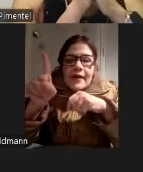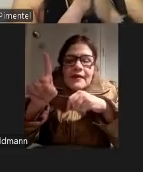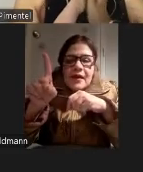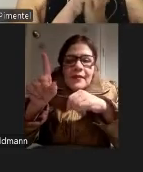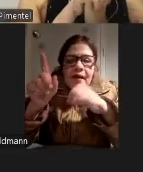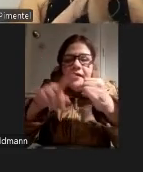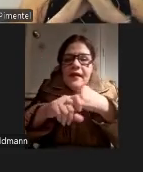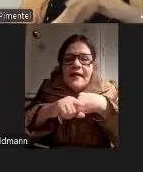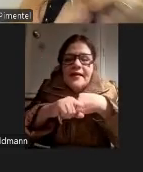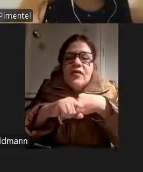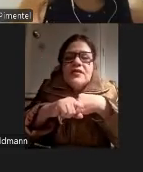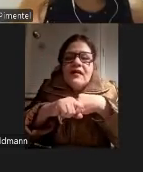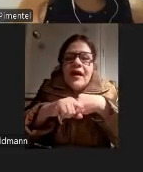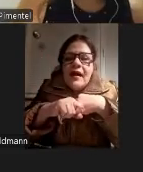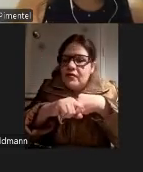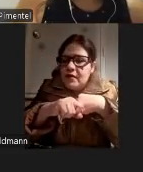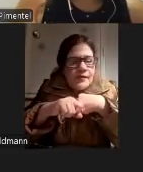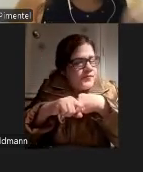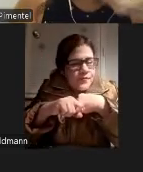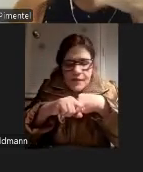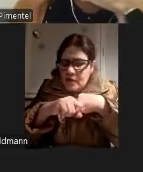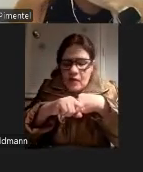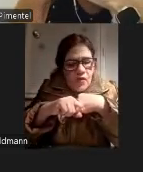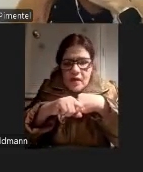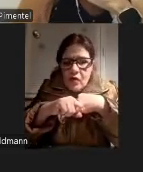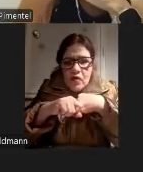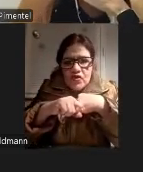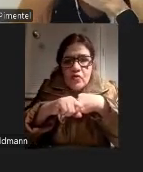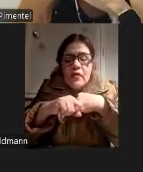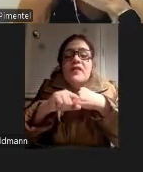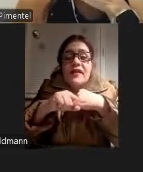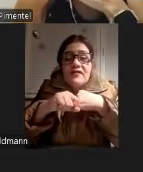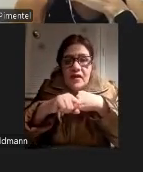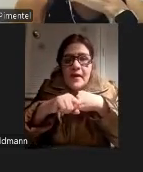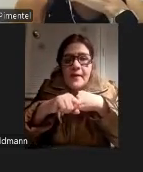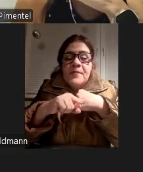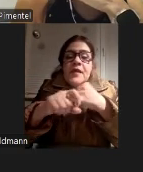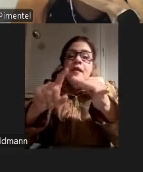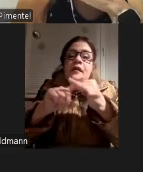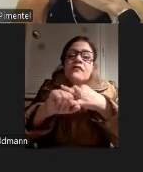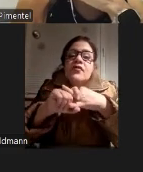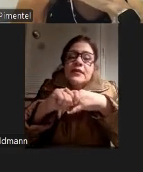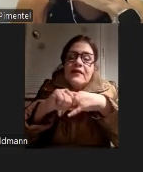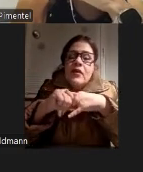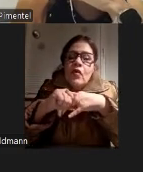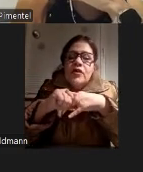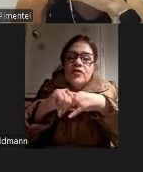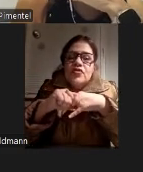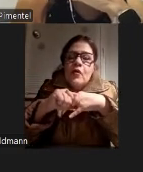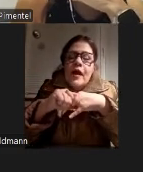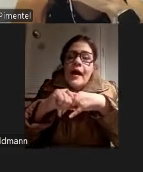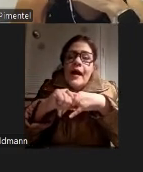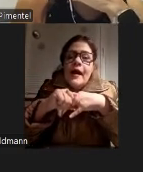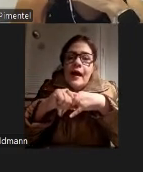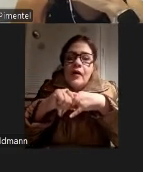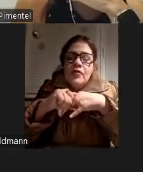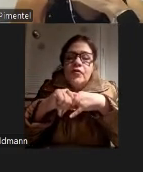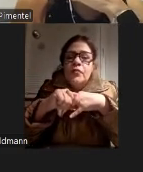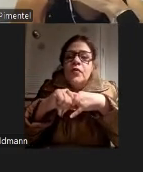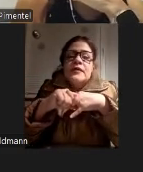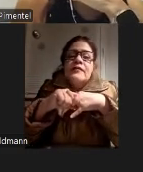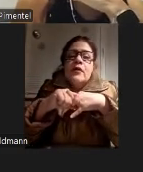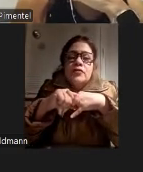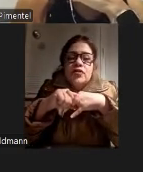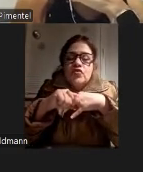a célula reclama. A glicose estava alta, o neurônio não gostou, ele vai inflamar. Você estava com cortisol